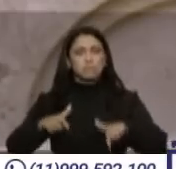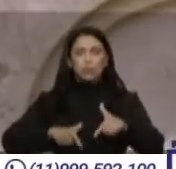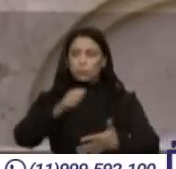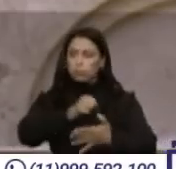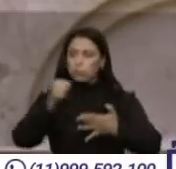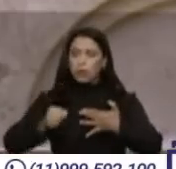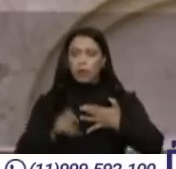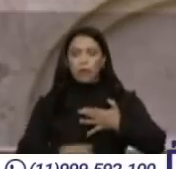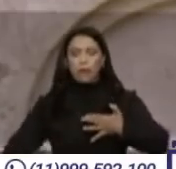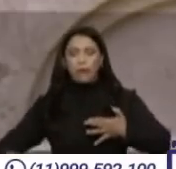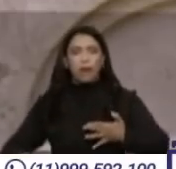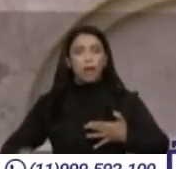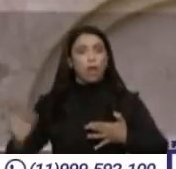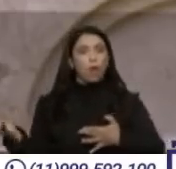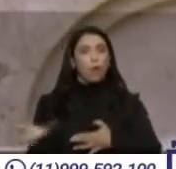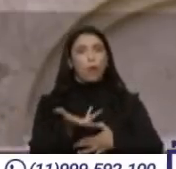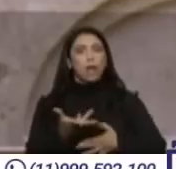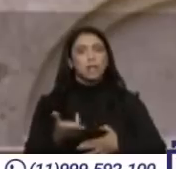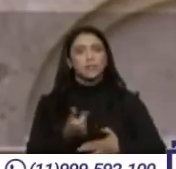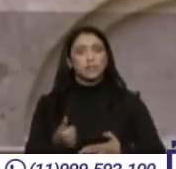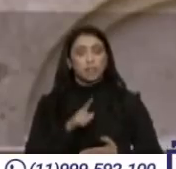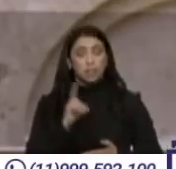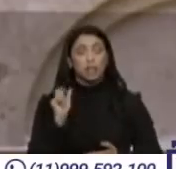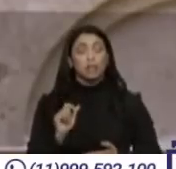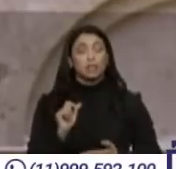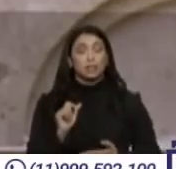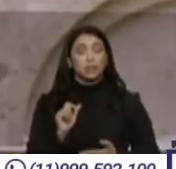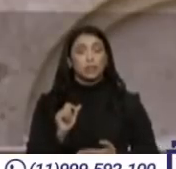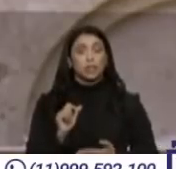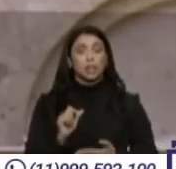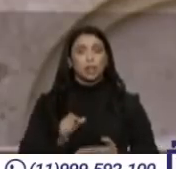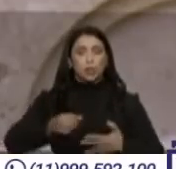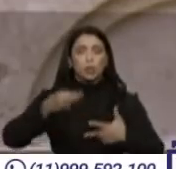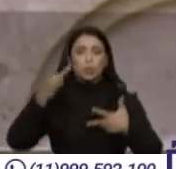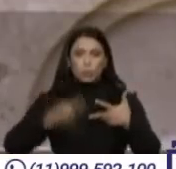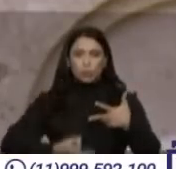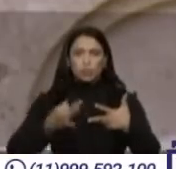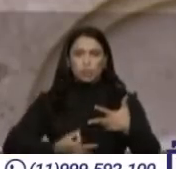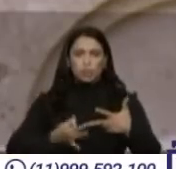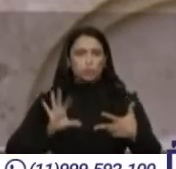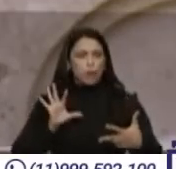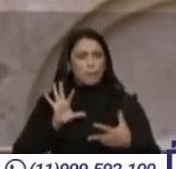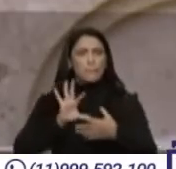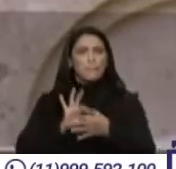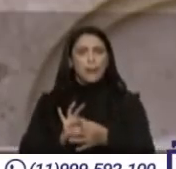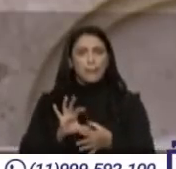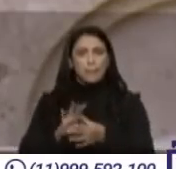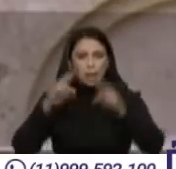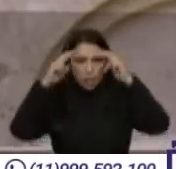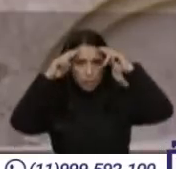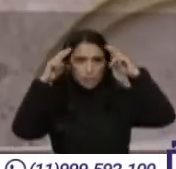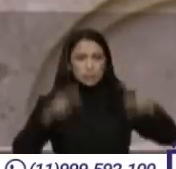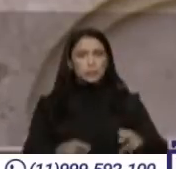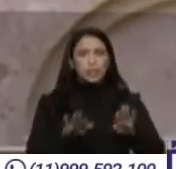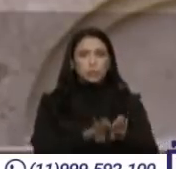jurisdicional efetiva e qualificada, na coesão do Poder Judiciário, no respeito e